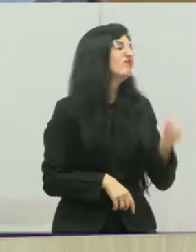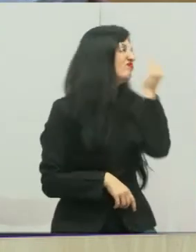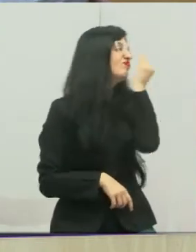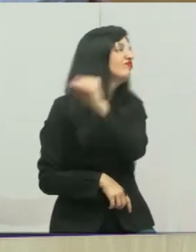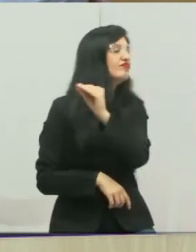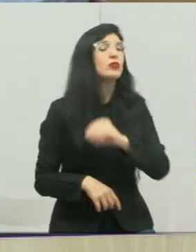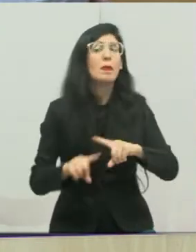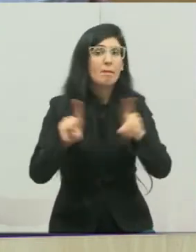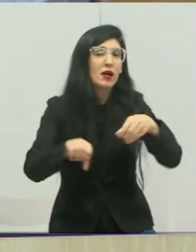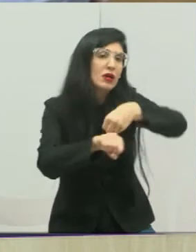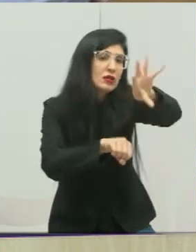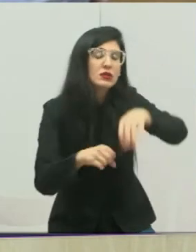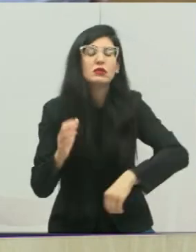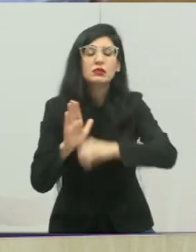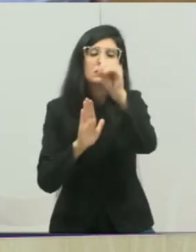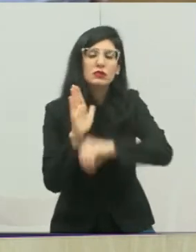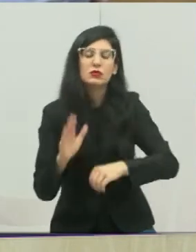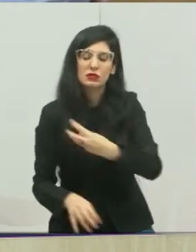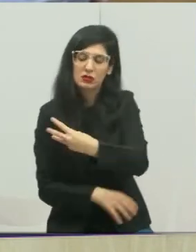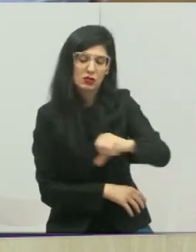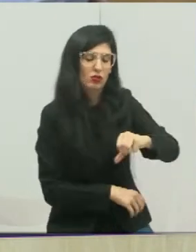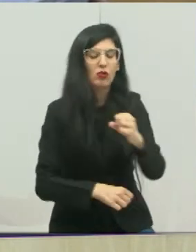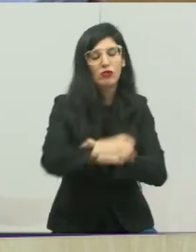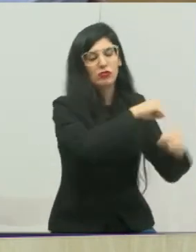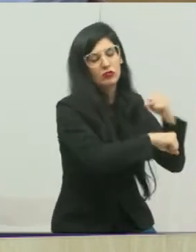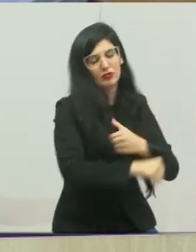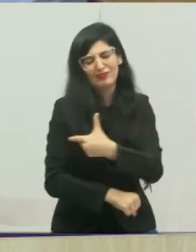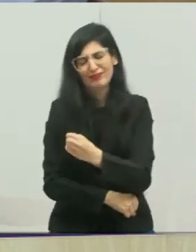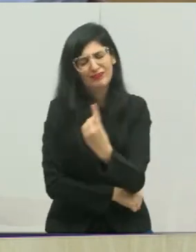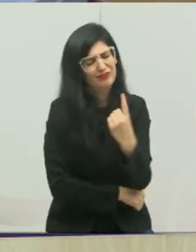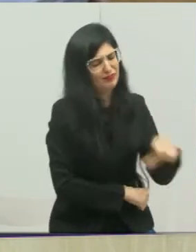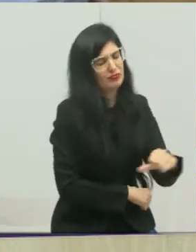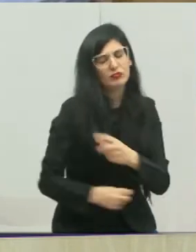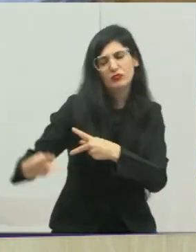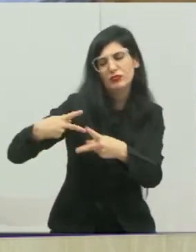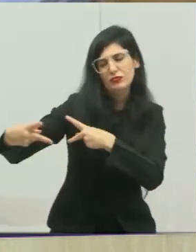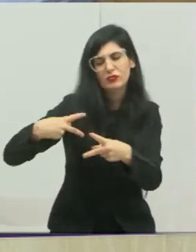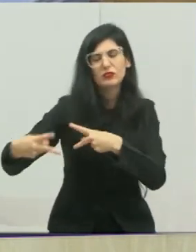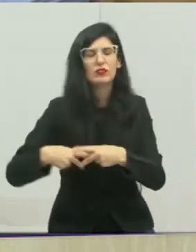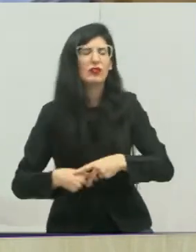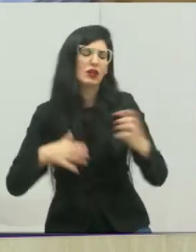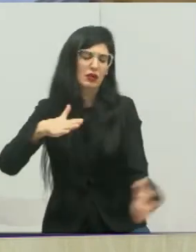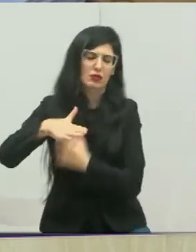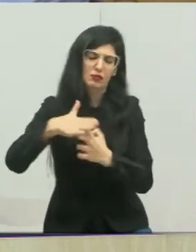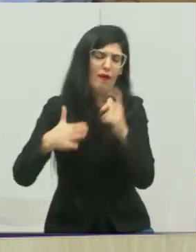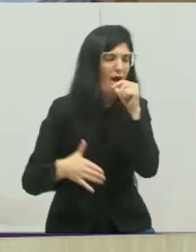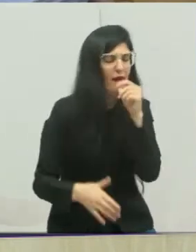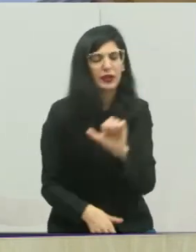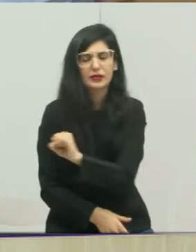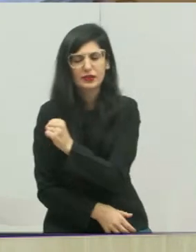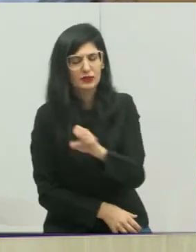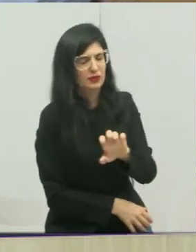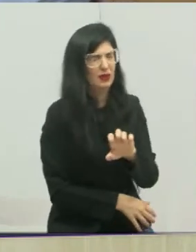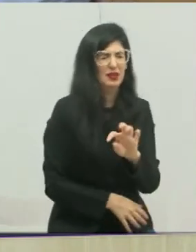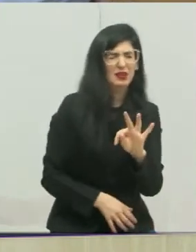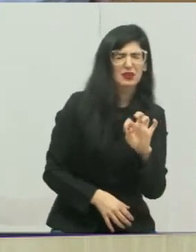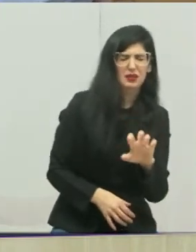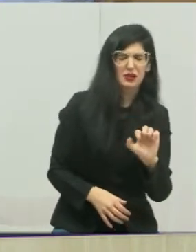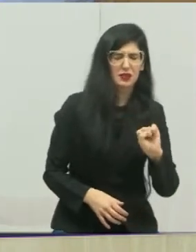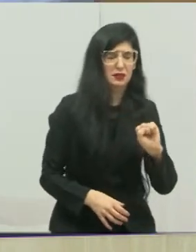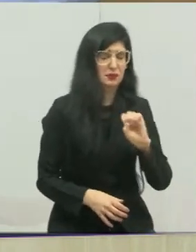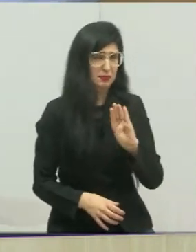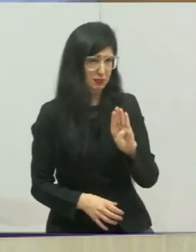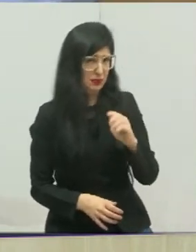número 89/2019 para a Agência Ambiental de São José dos Campos, CETESB, solicitando autorização de supressão de vegetação, mas